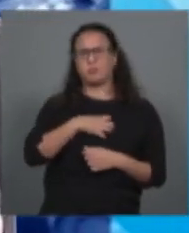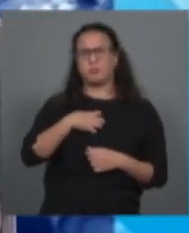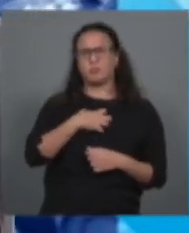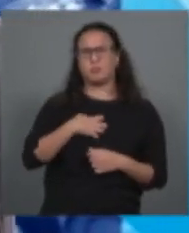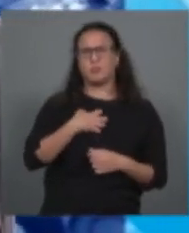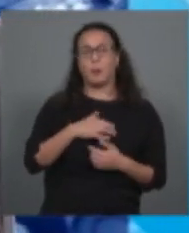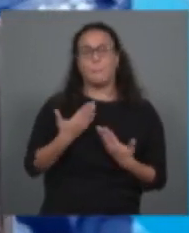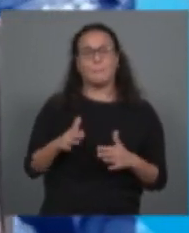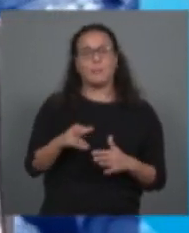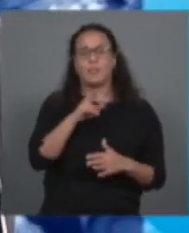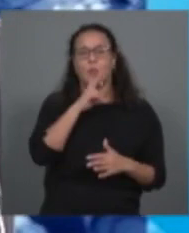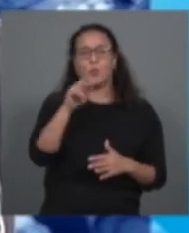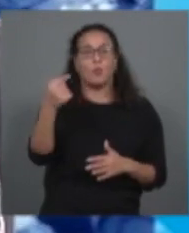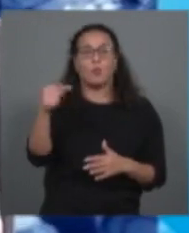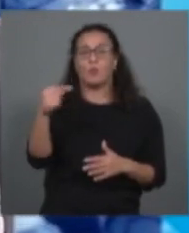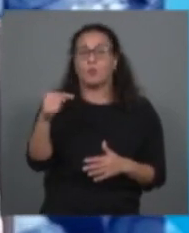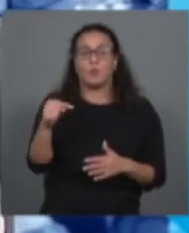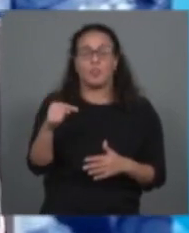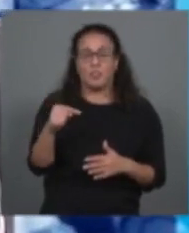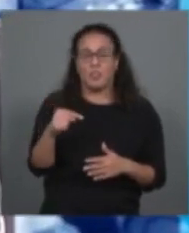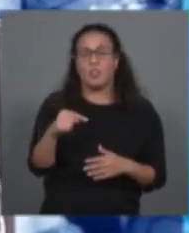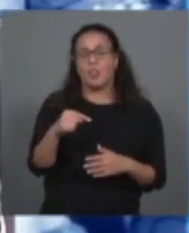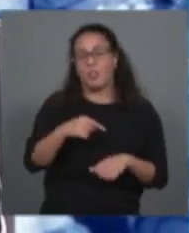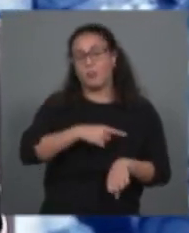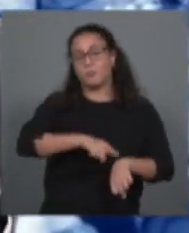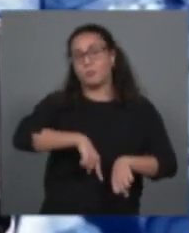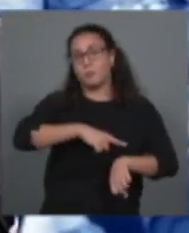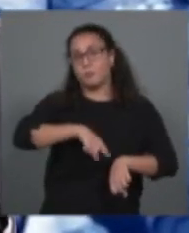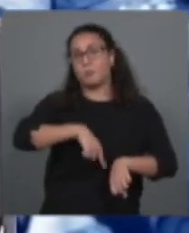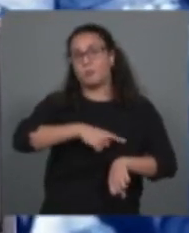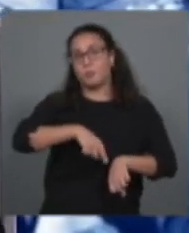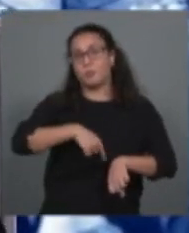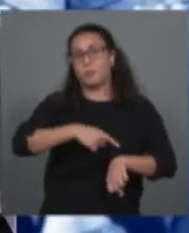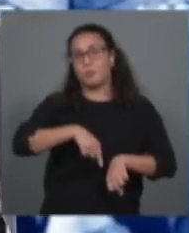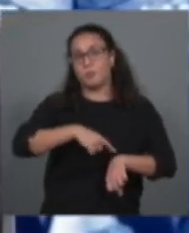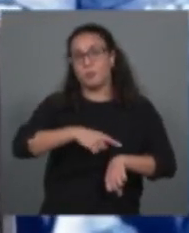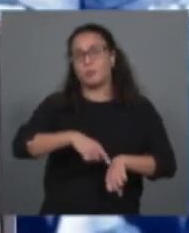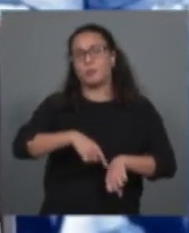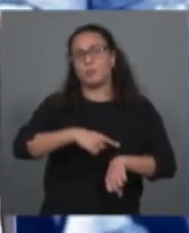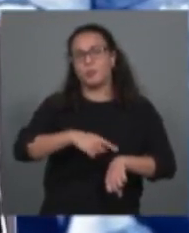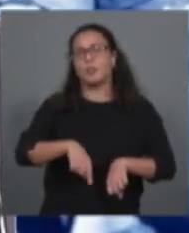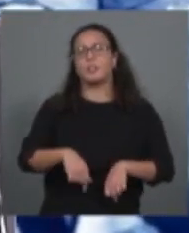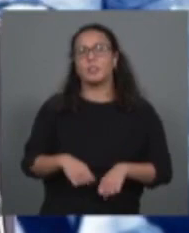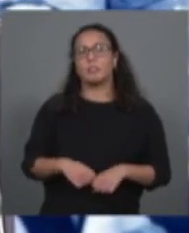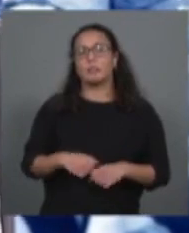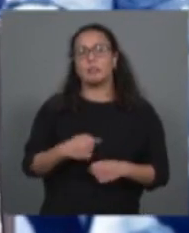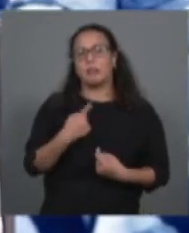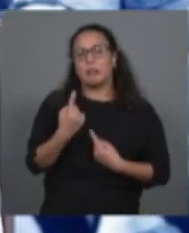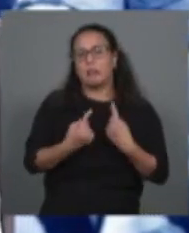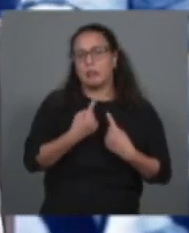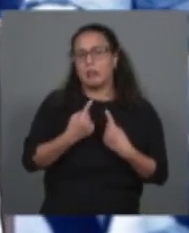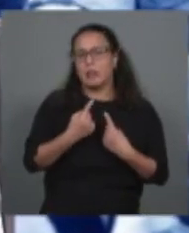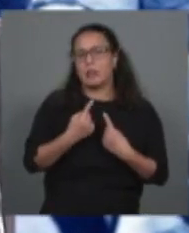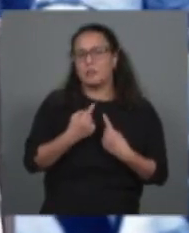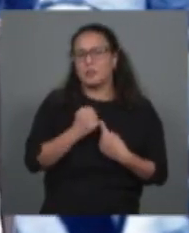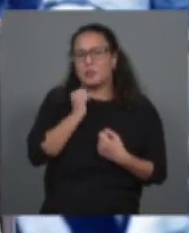única resposta possível é uma resposta demorada. Mesmo morosa, às vezes dolorosa, porque a